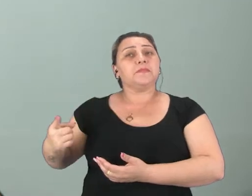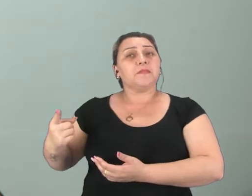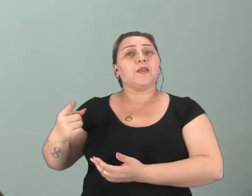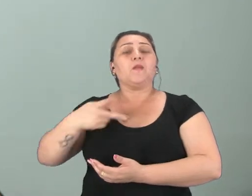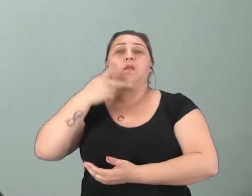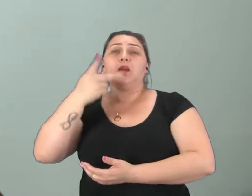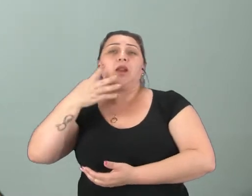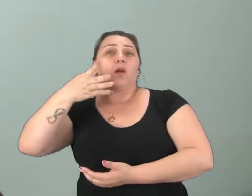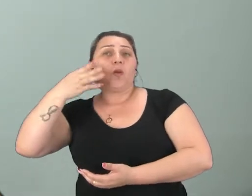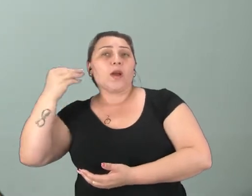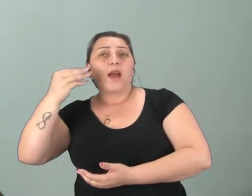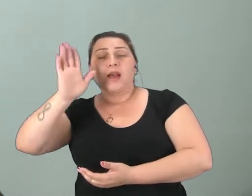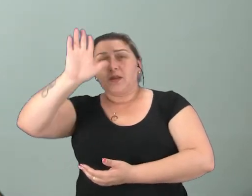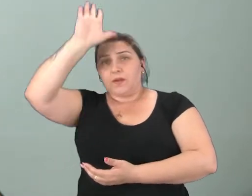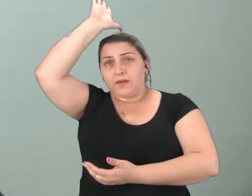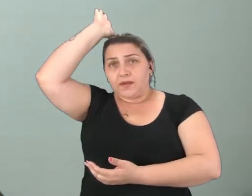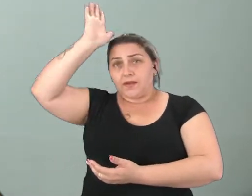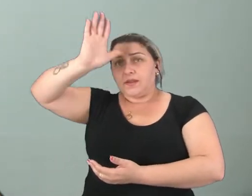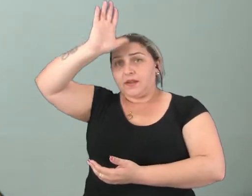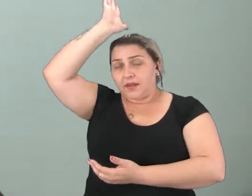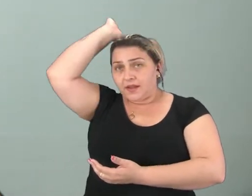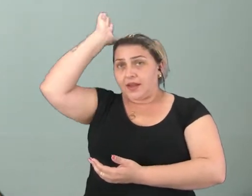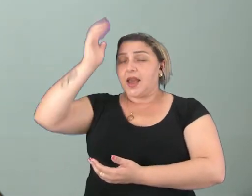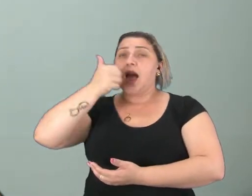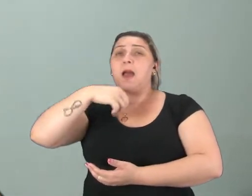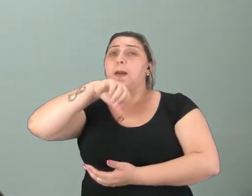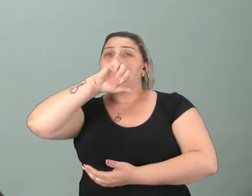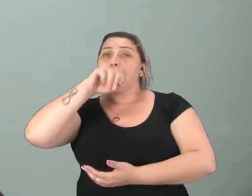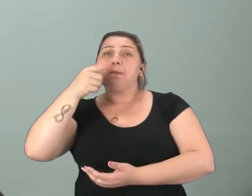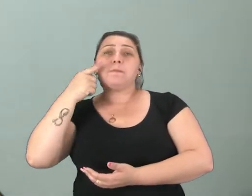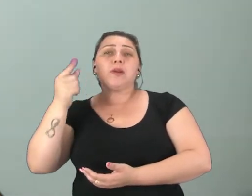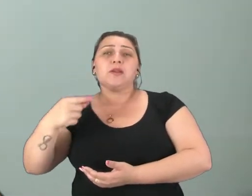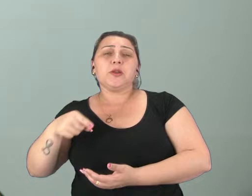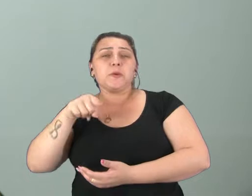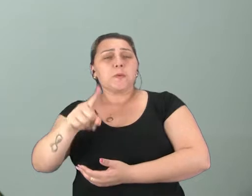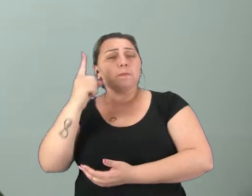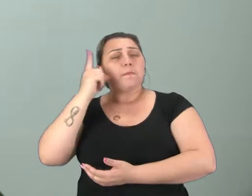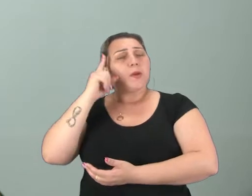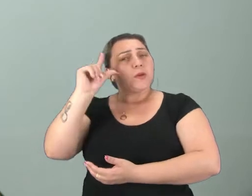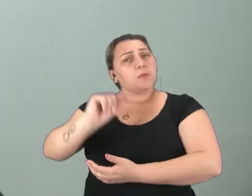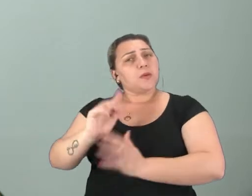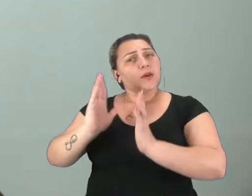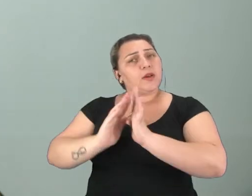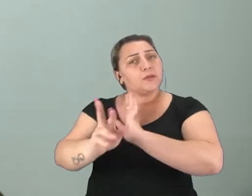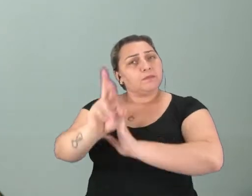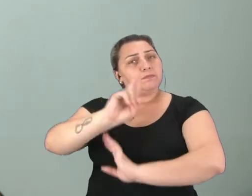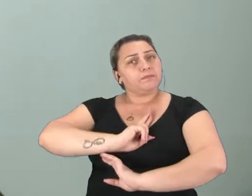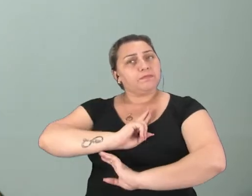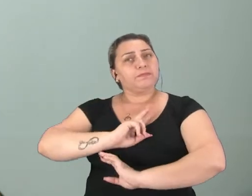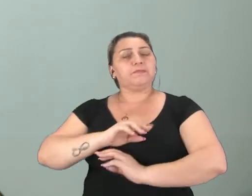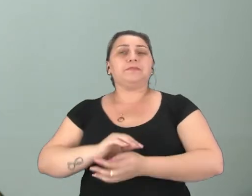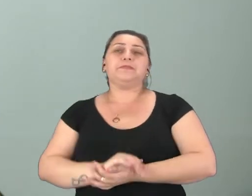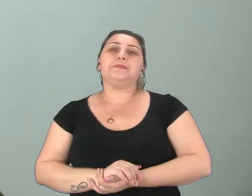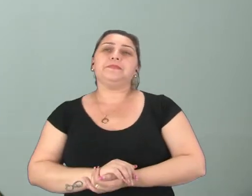o gato, o galo, a mãe do ratinho? O que você acha? Pense um pouquinho aí em casa e me